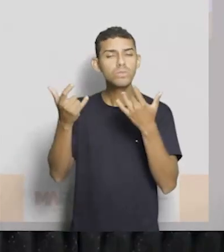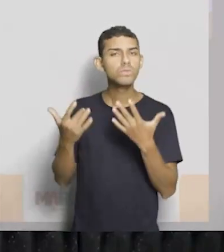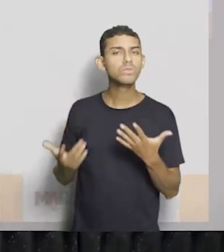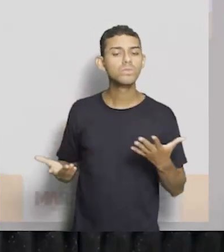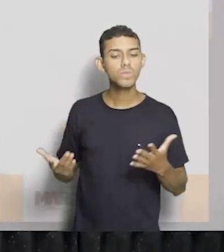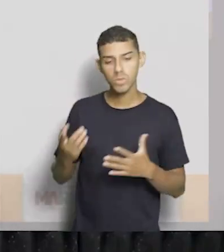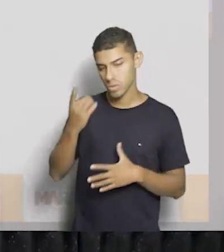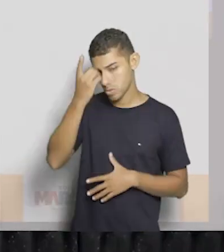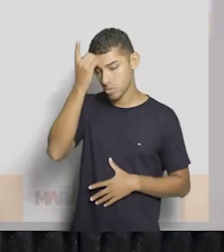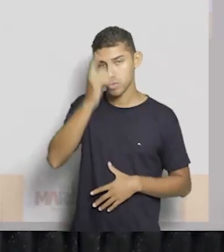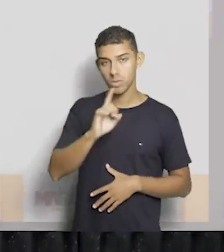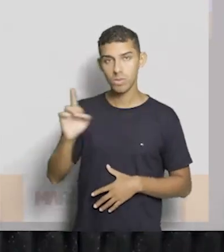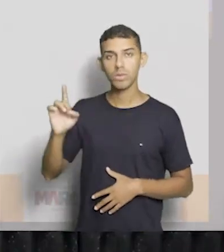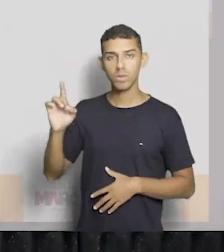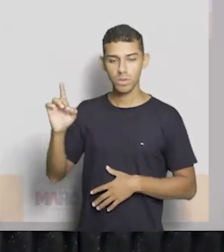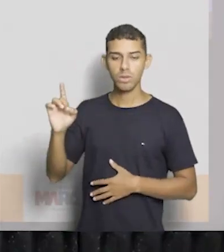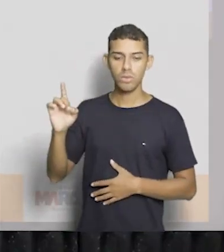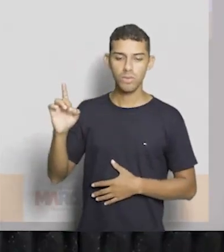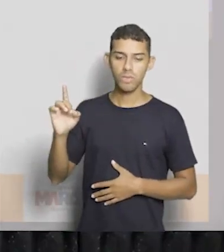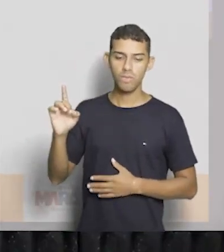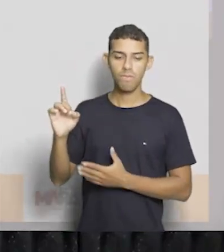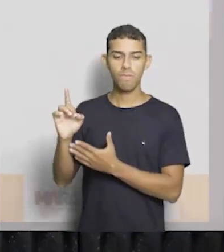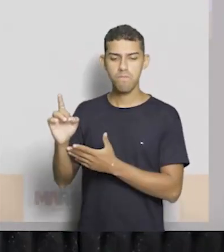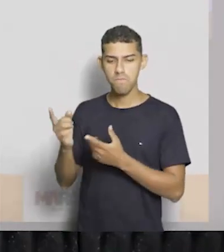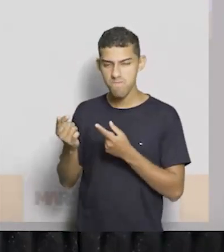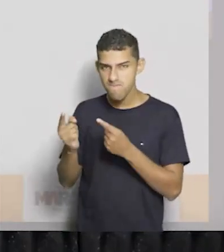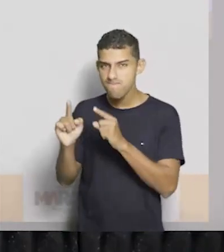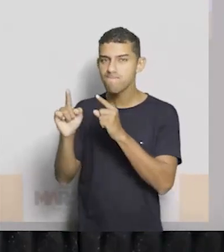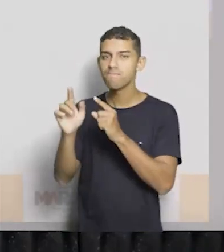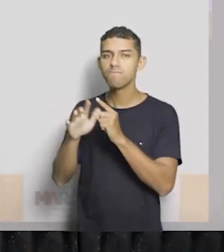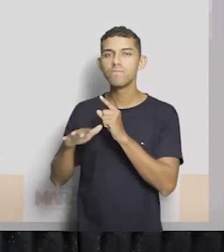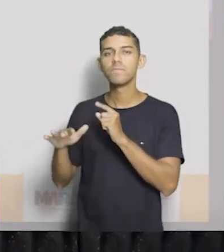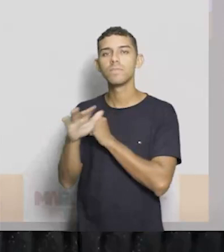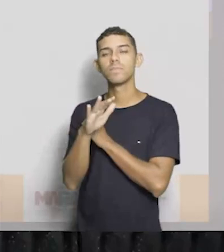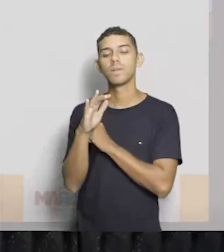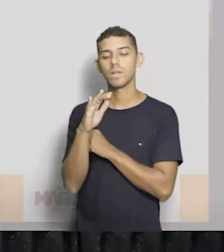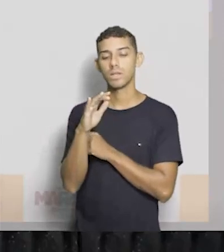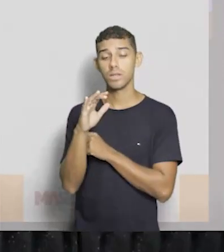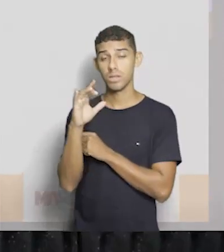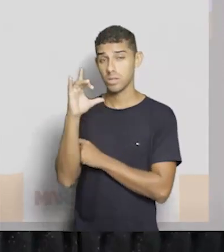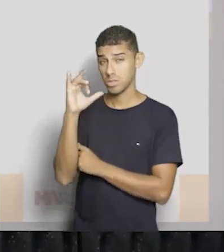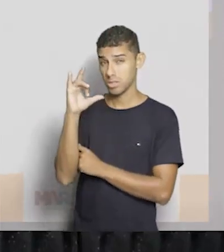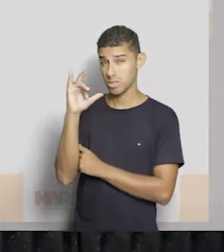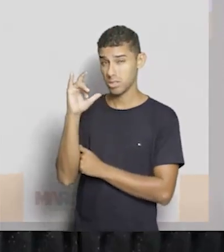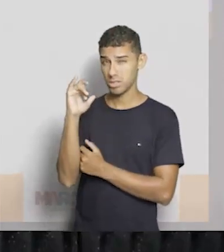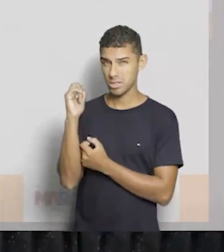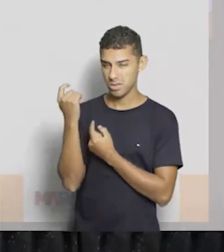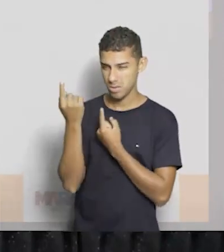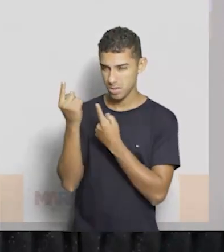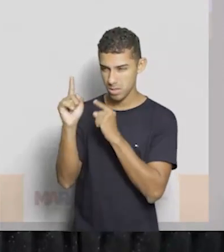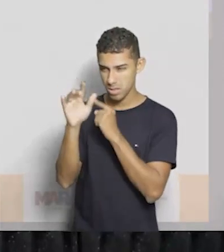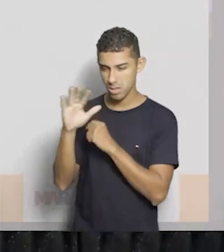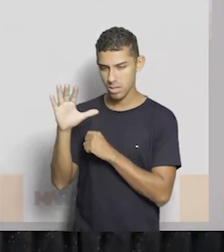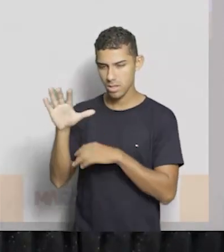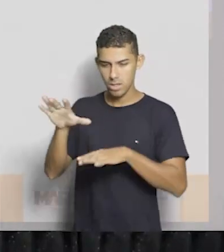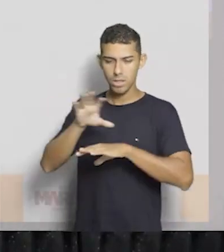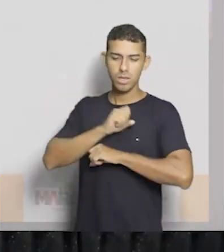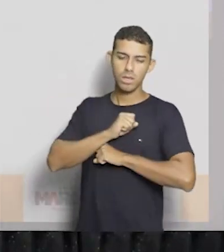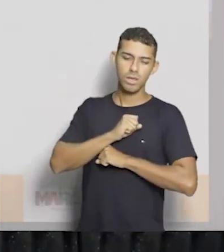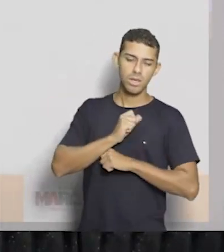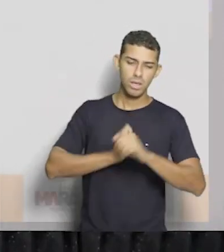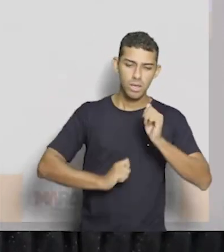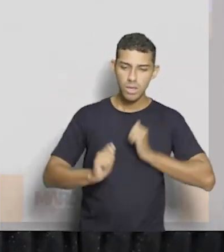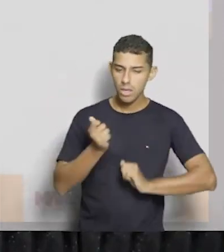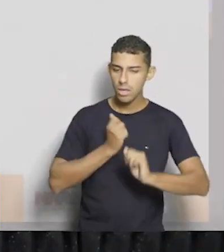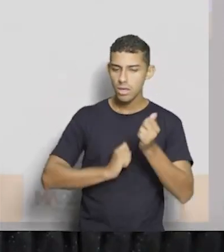ideia ele transmite. Justamente essa ideia de que o Instagram pode provocar